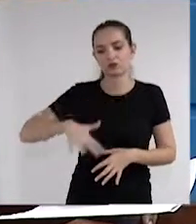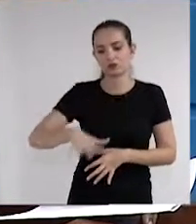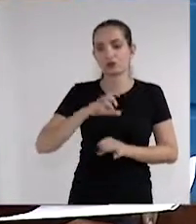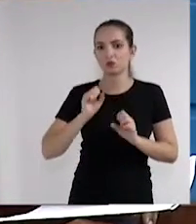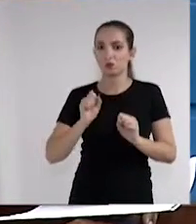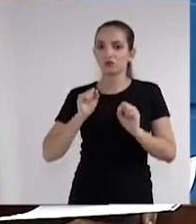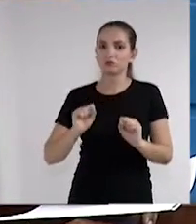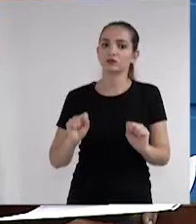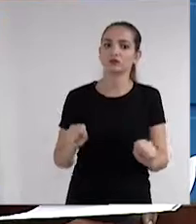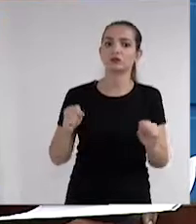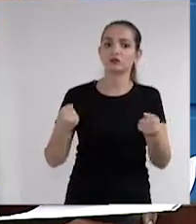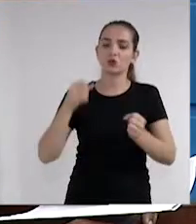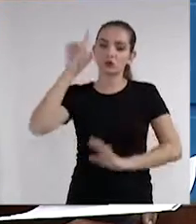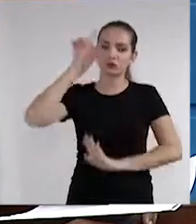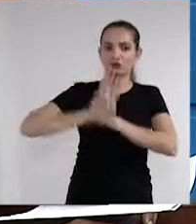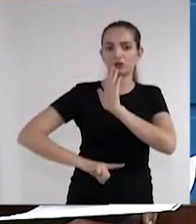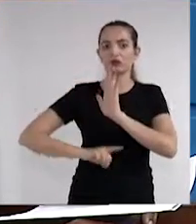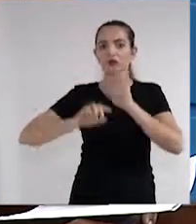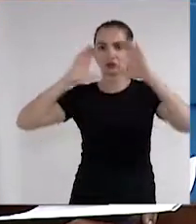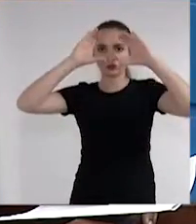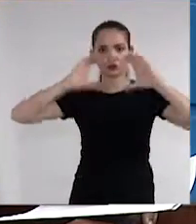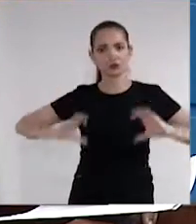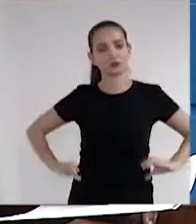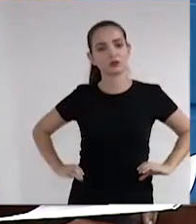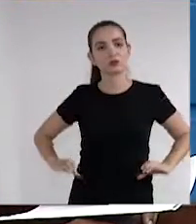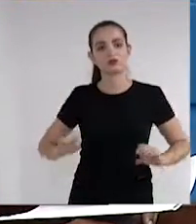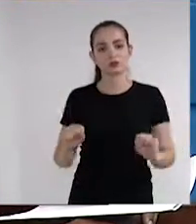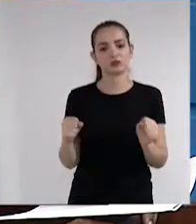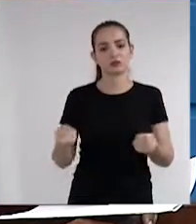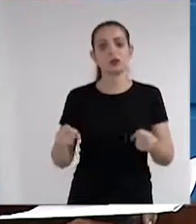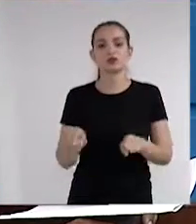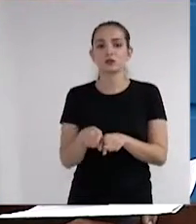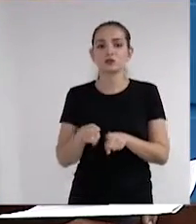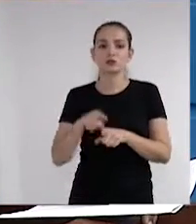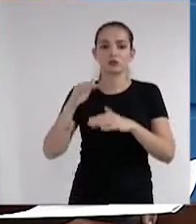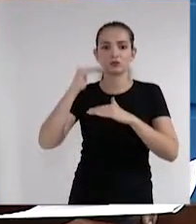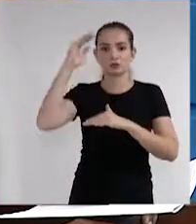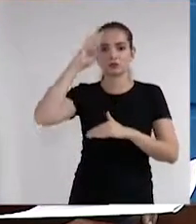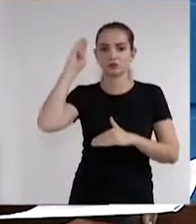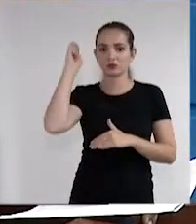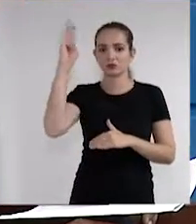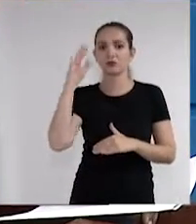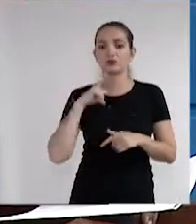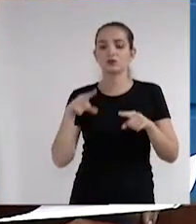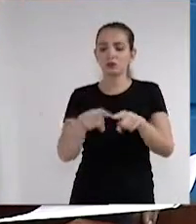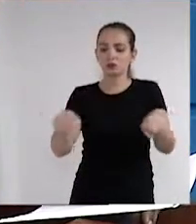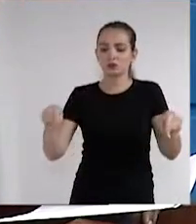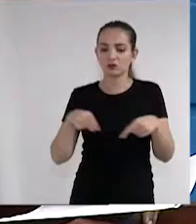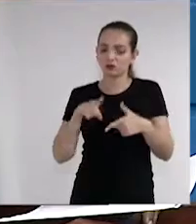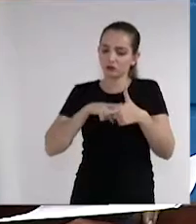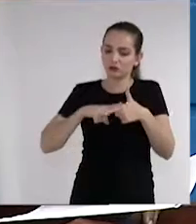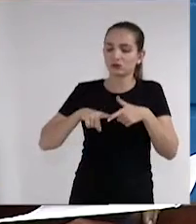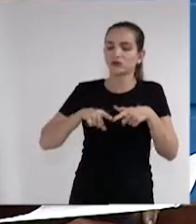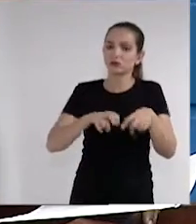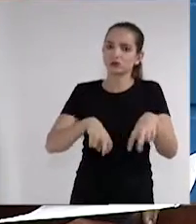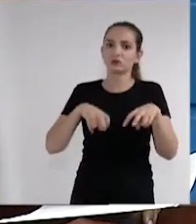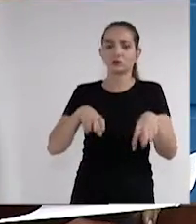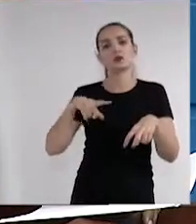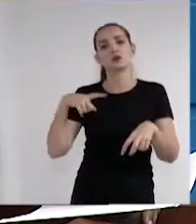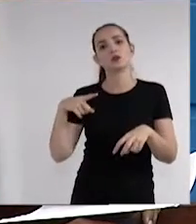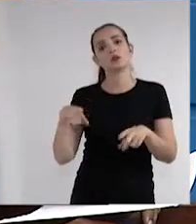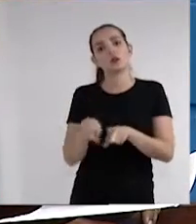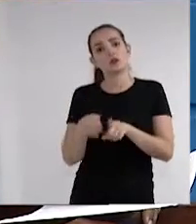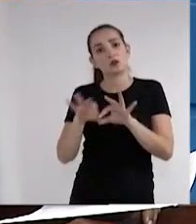exercer, de fato, o seu direito de ser cidadão, e, acima de tudo, através da reforma agrária, através da agricultura familiar, a